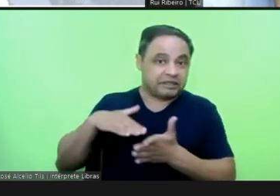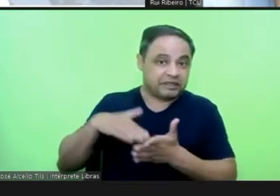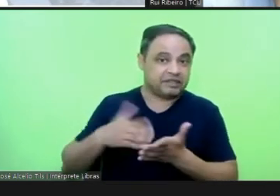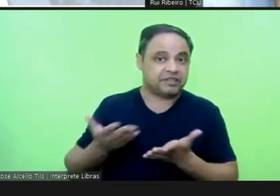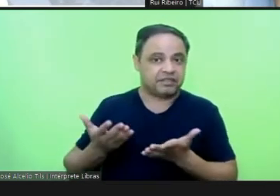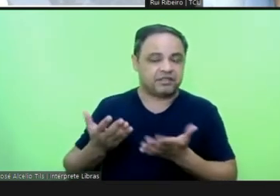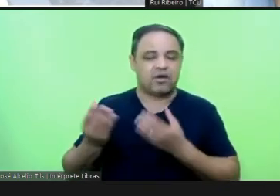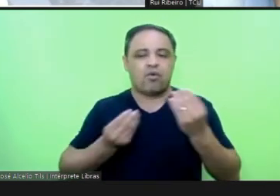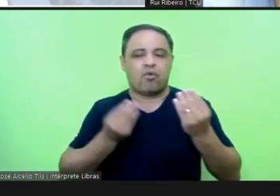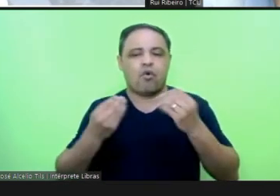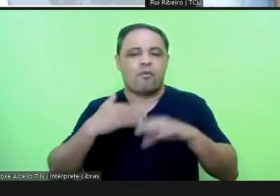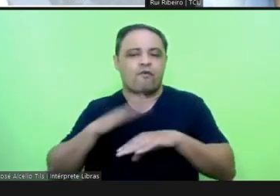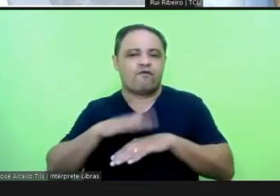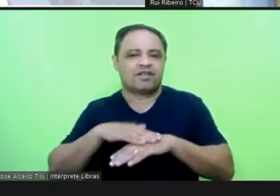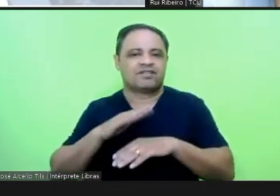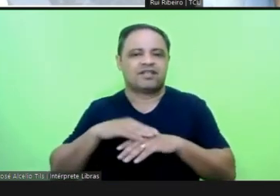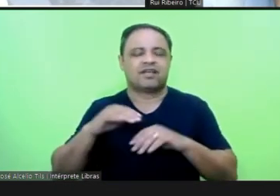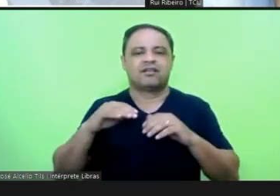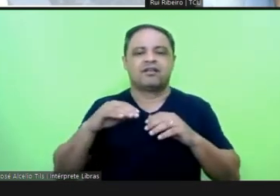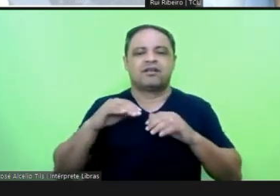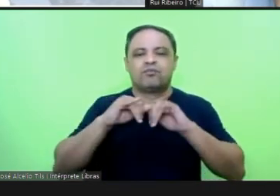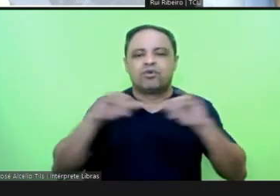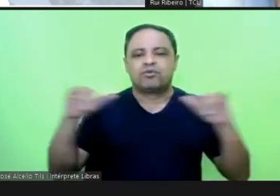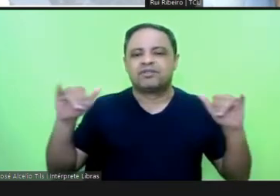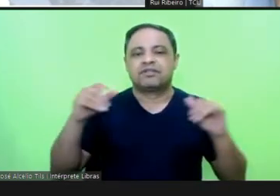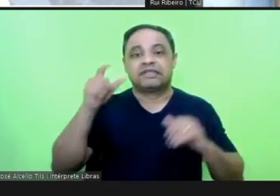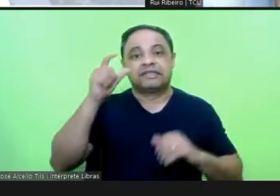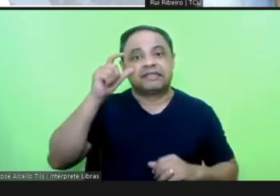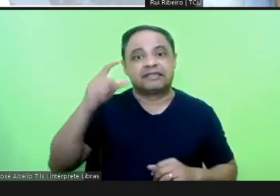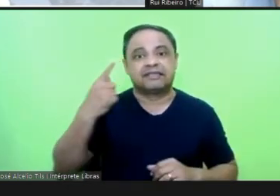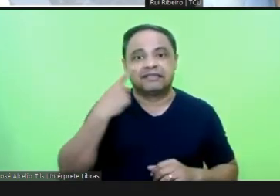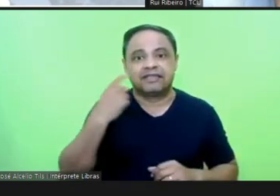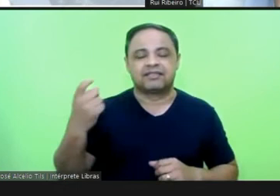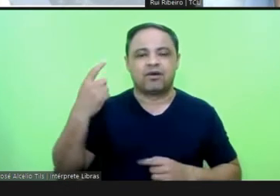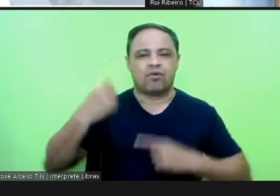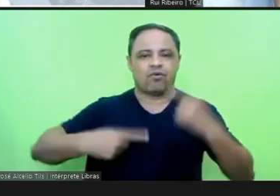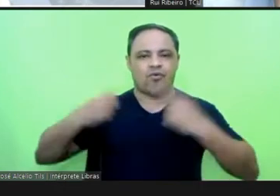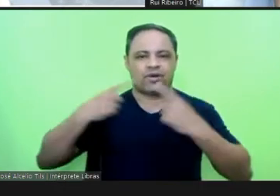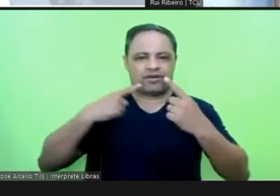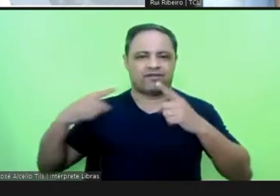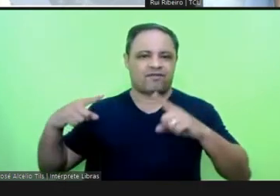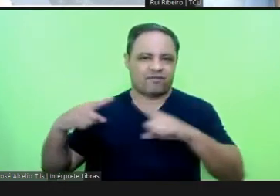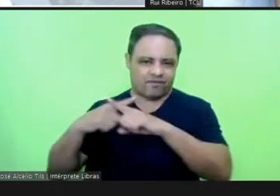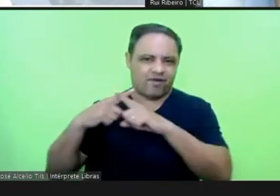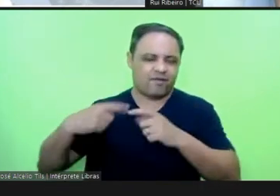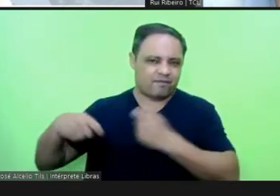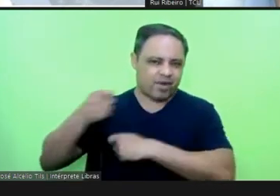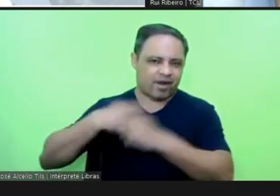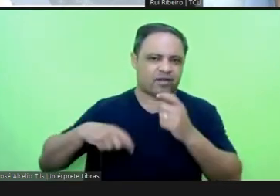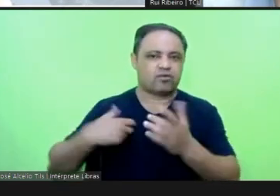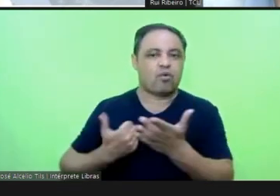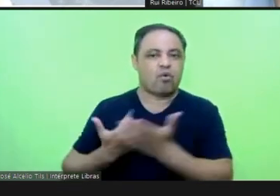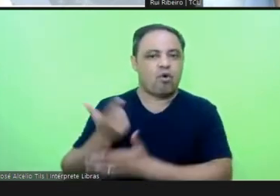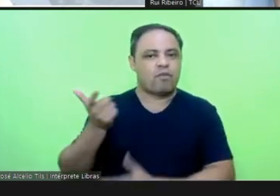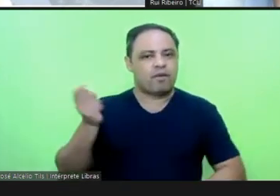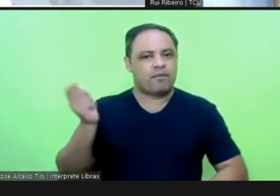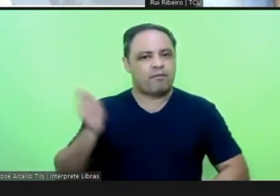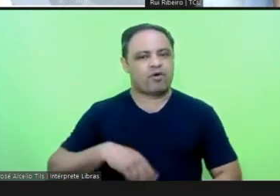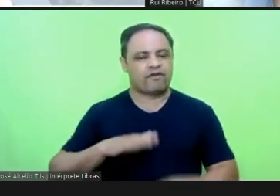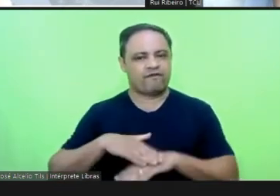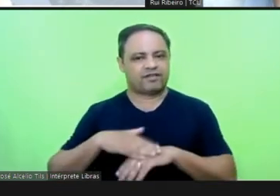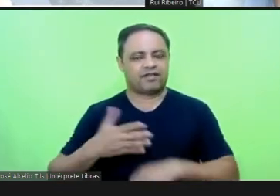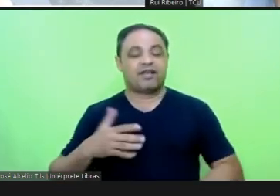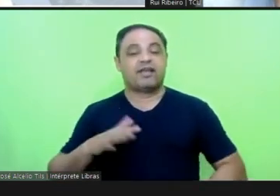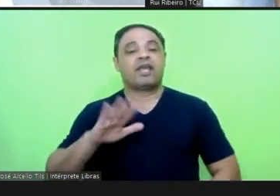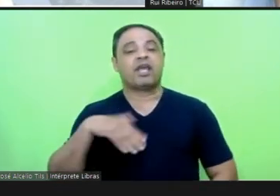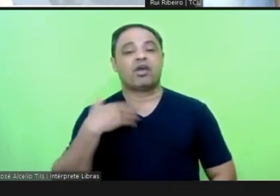é que deve ser feita a publicização da intenção de fazer um debate com o mercado sobre determinada compra que ele pode fazer? E qual